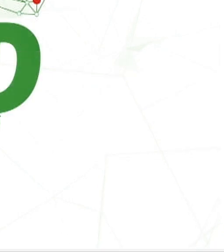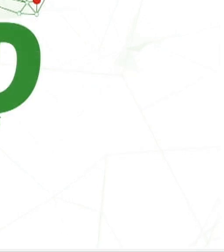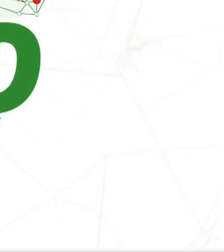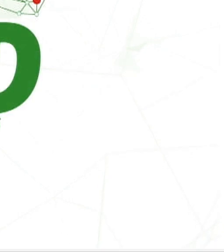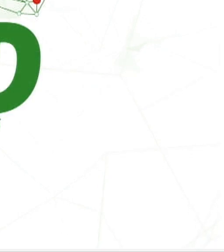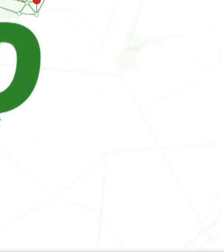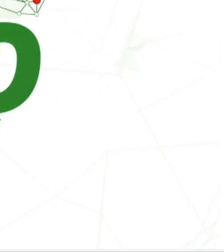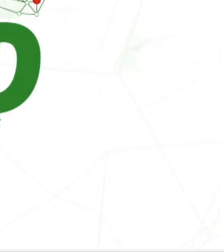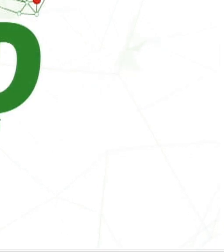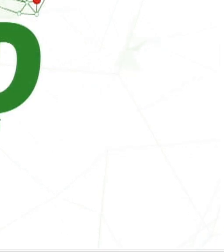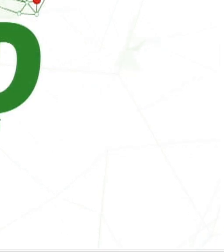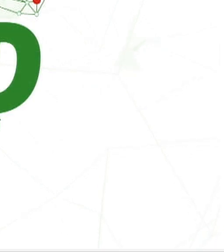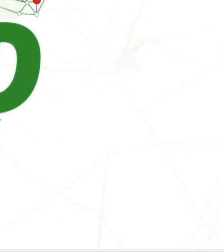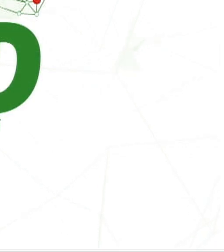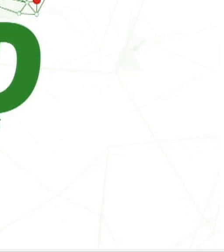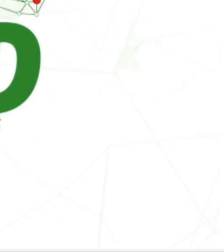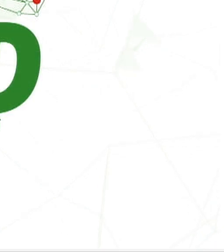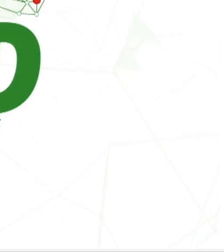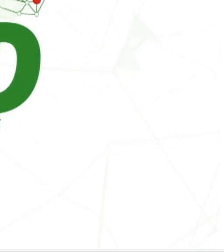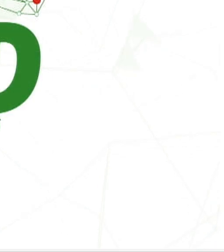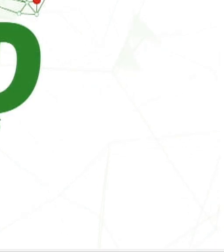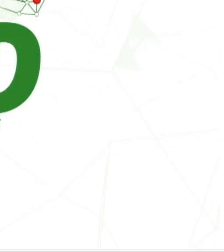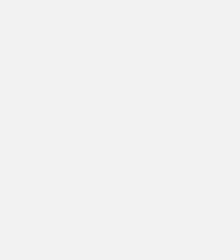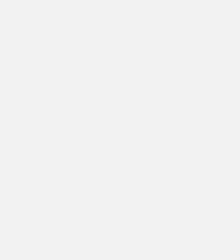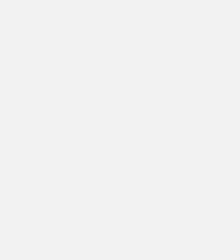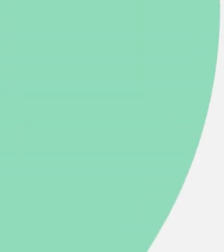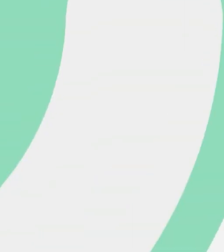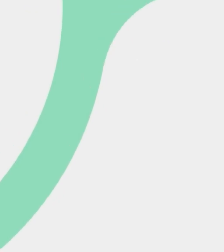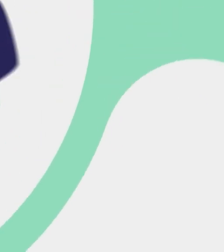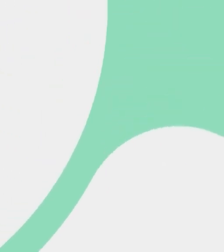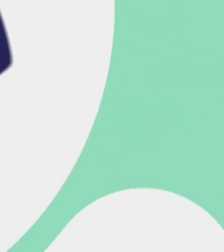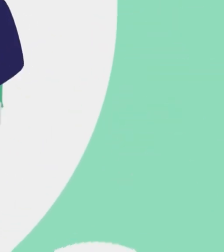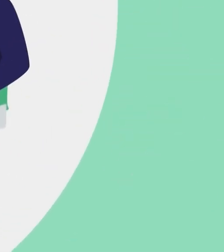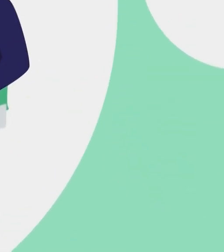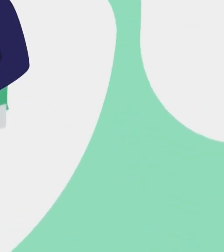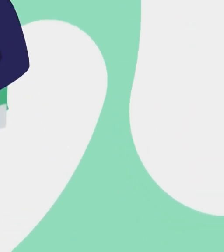Educação à distância, mudando realidades.